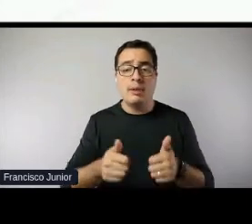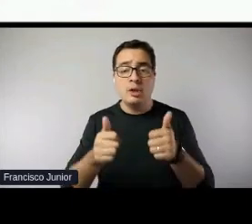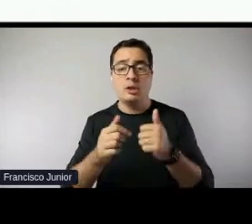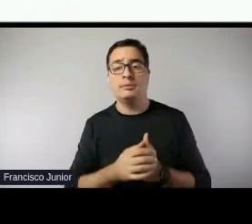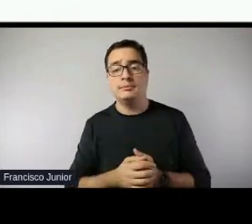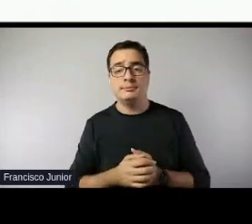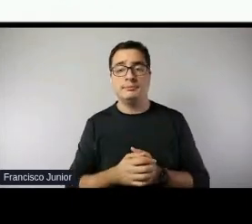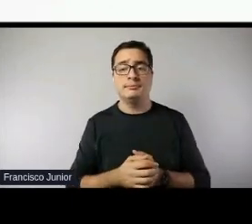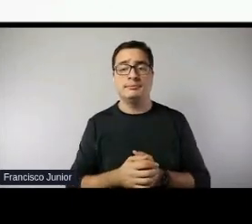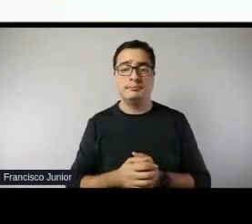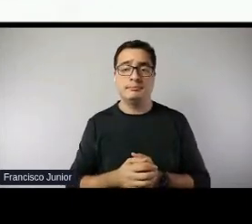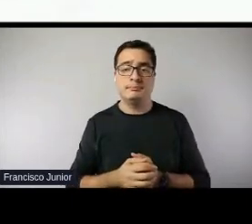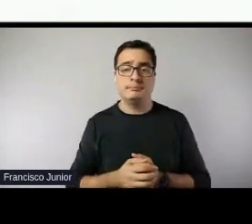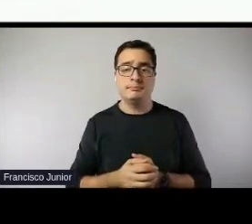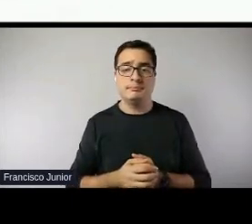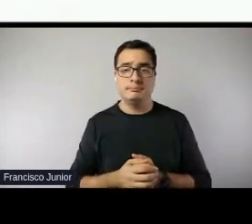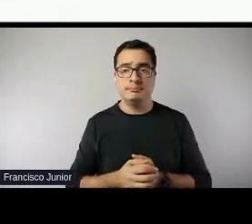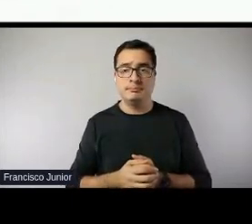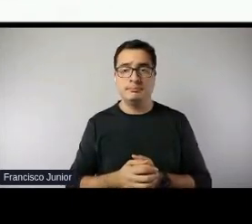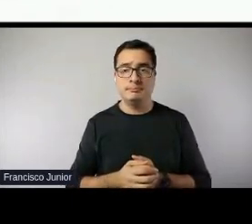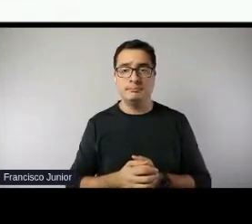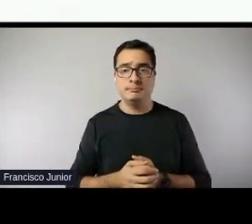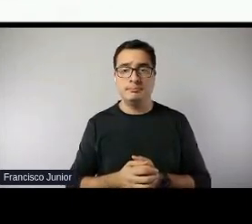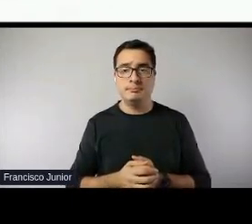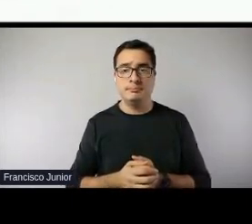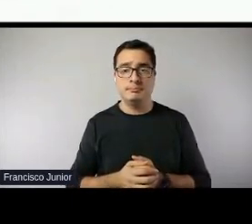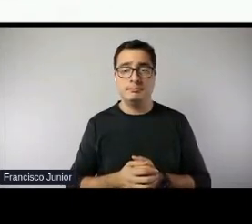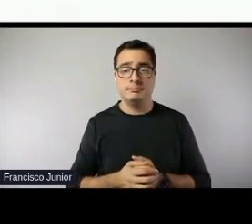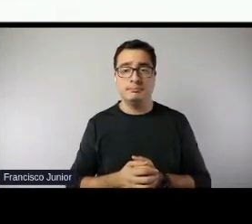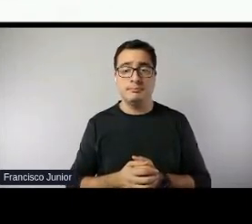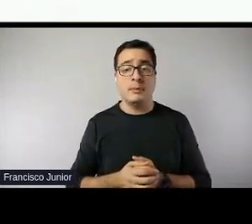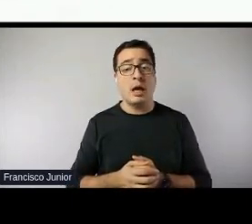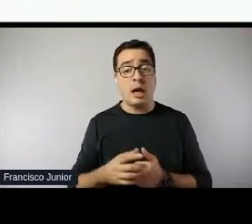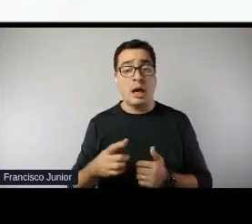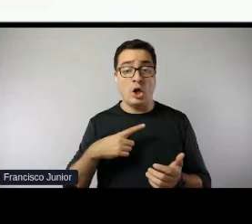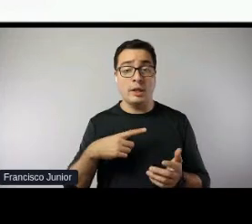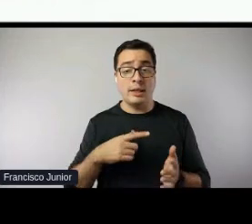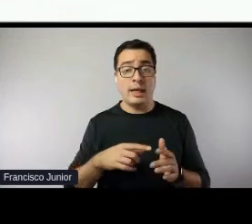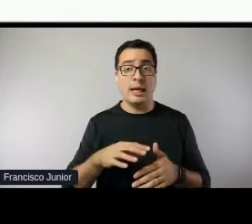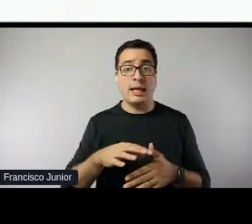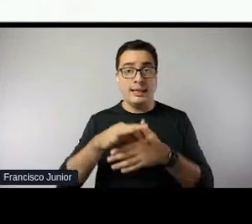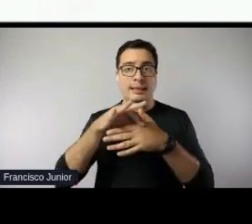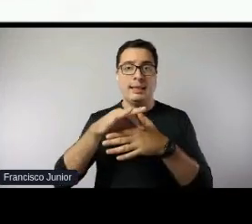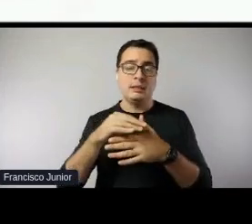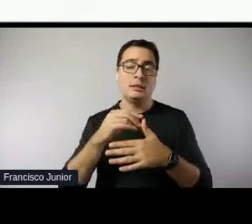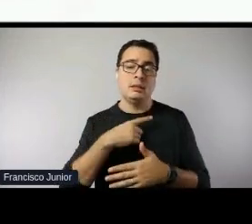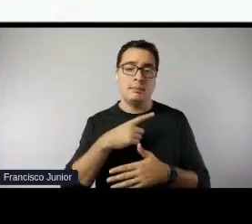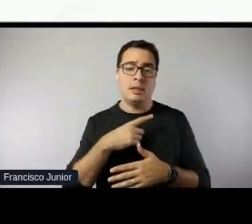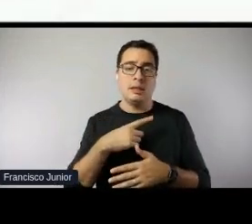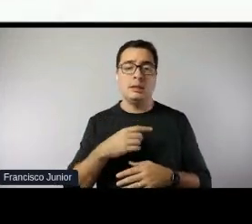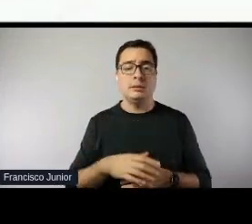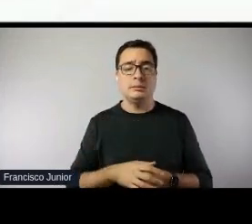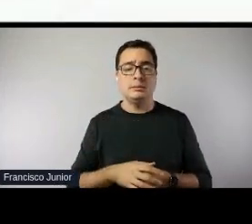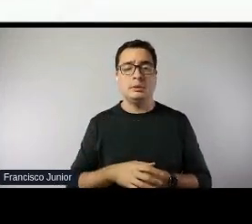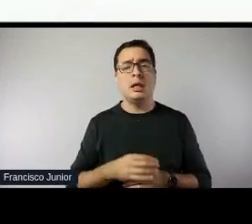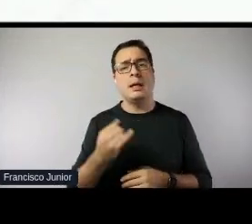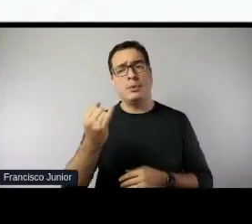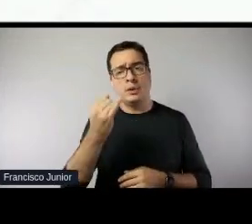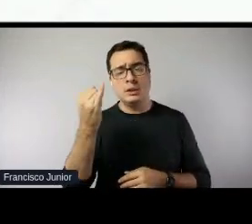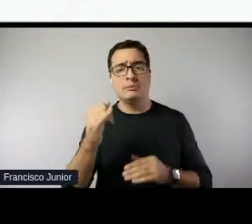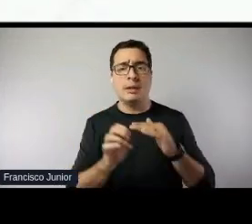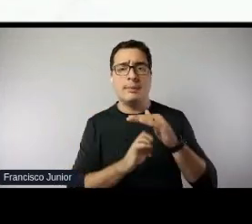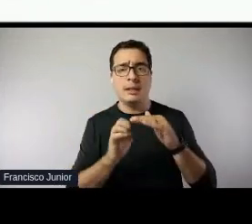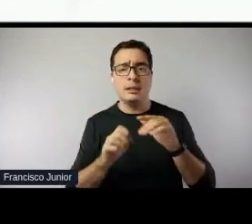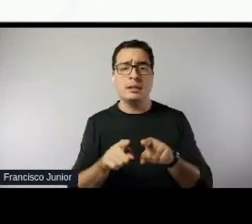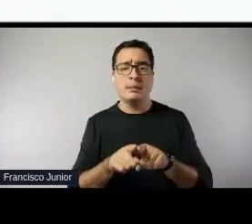E aí, agora temos o cargo de liderança, que é de suma importância para a empresa também,